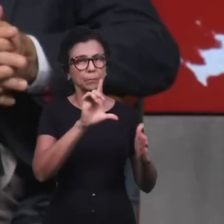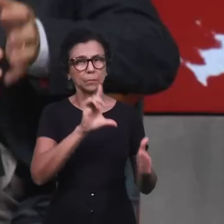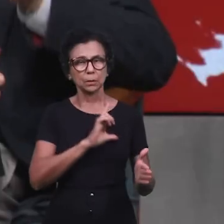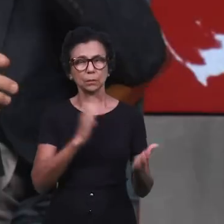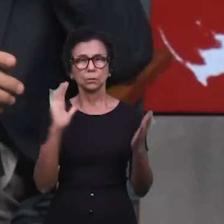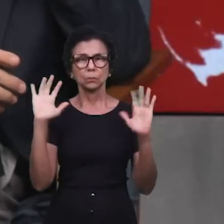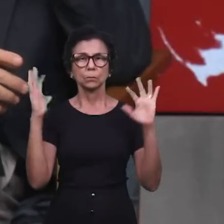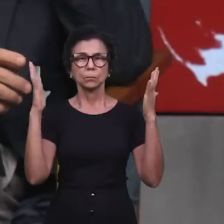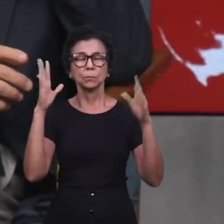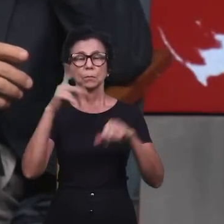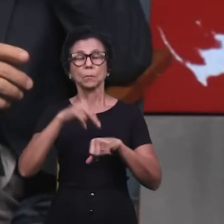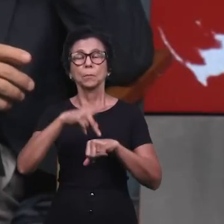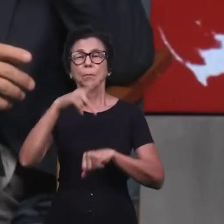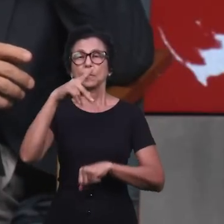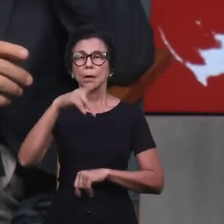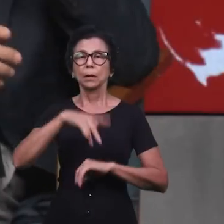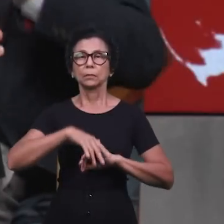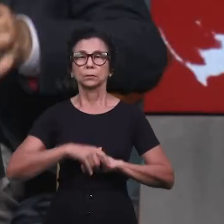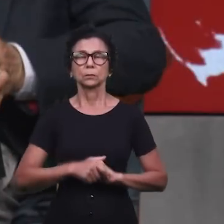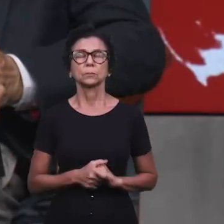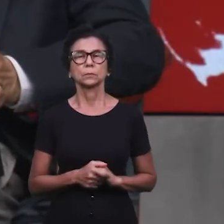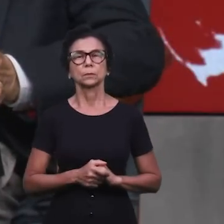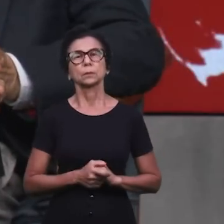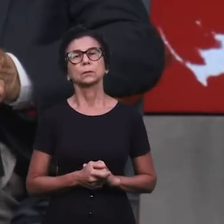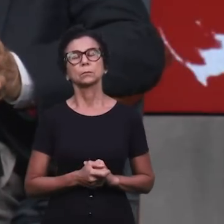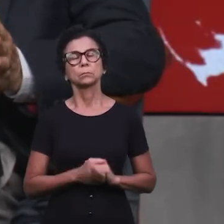mesa. Mas havia